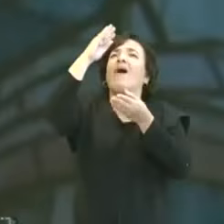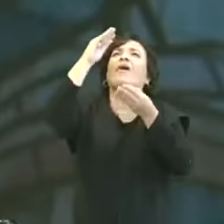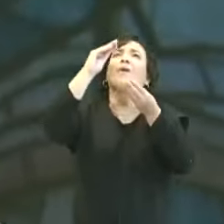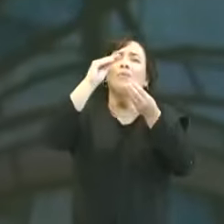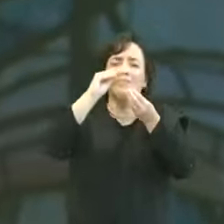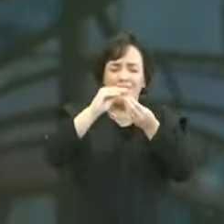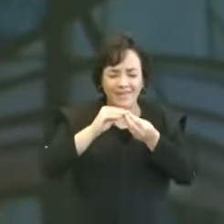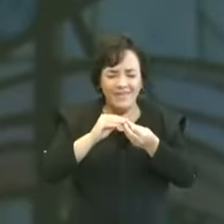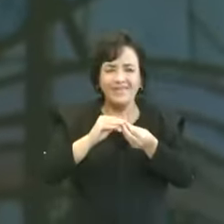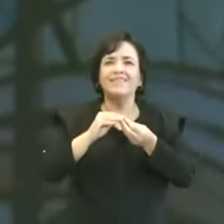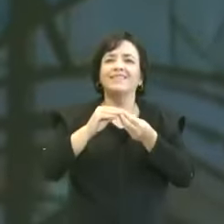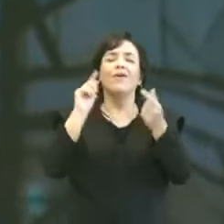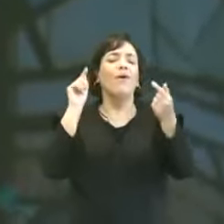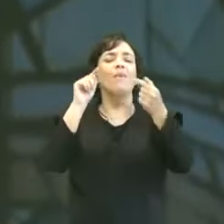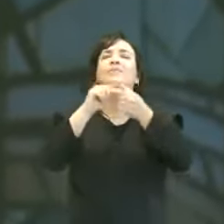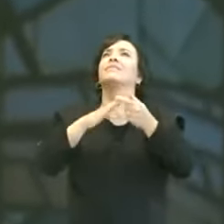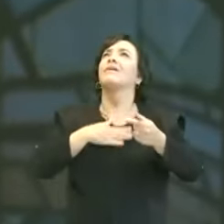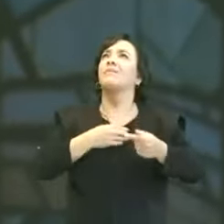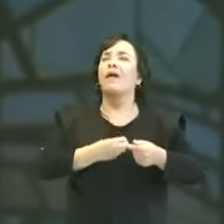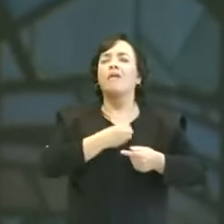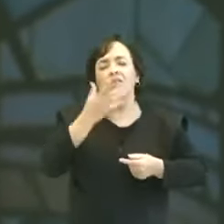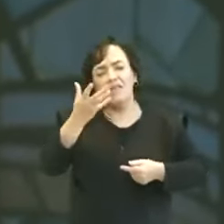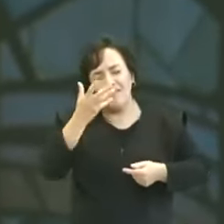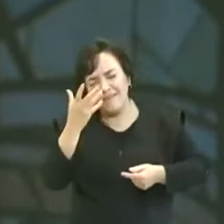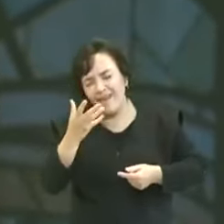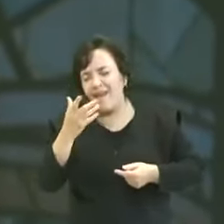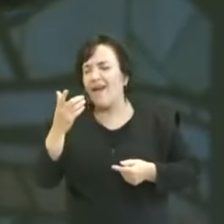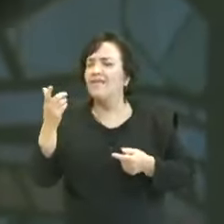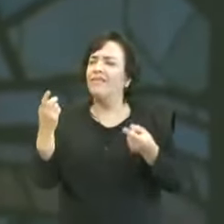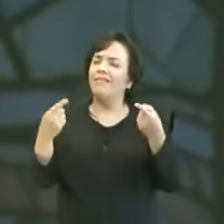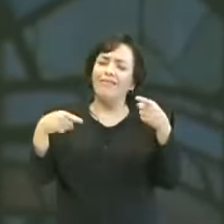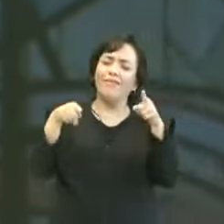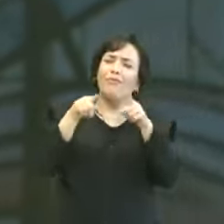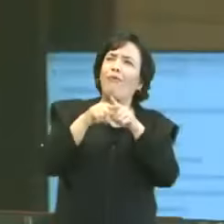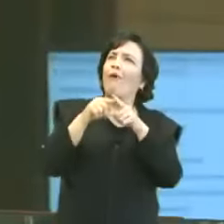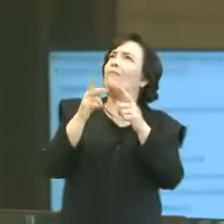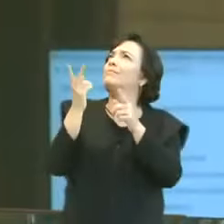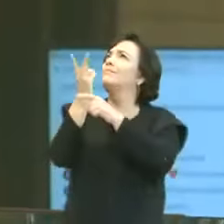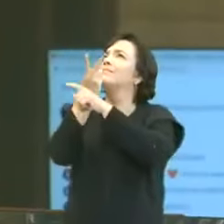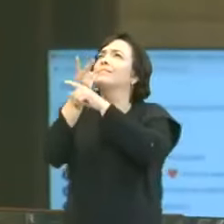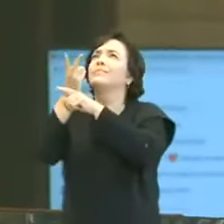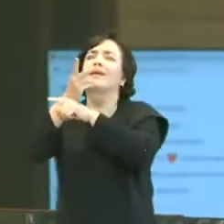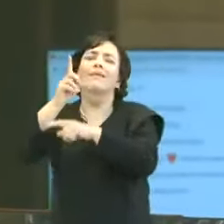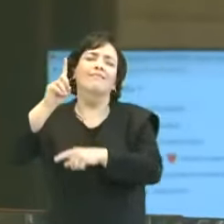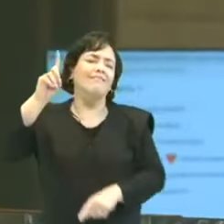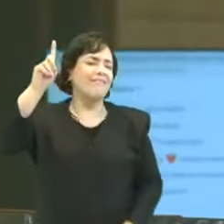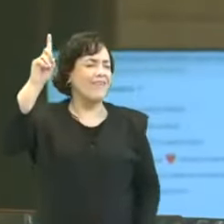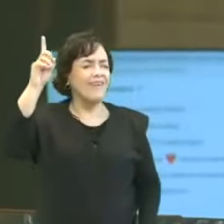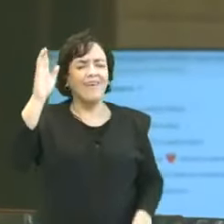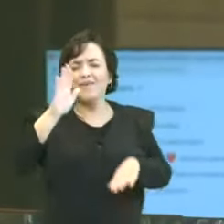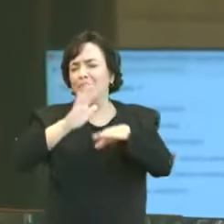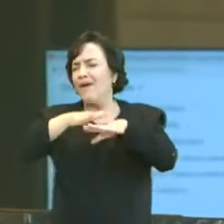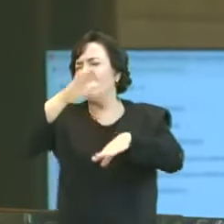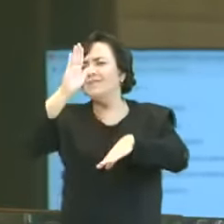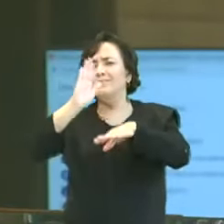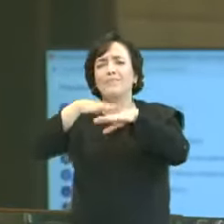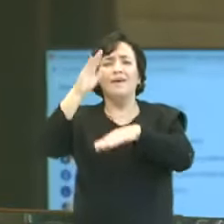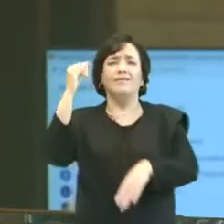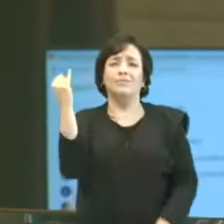seja esse, encontrar o Senhor de novo e de novo. O Senhor é o mais importante.